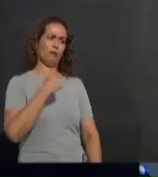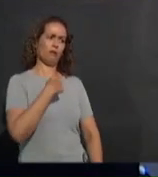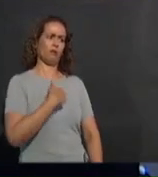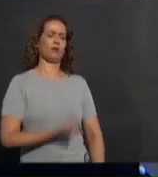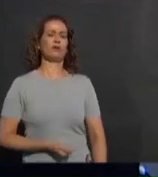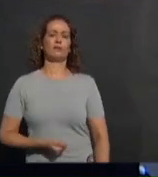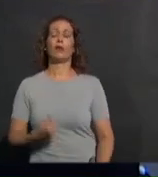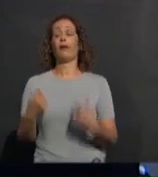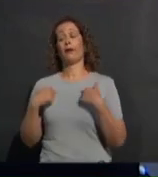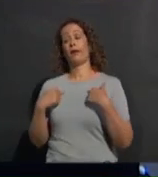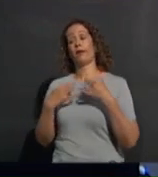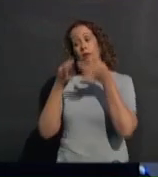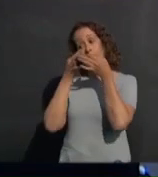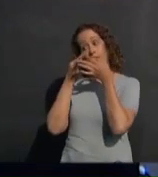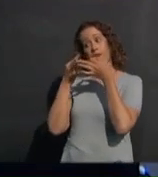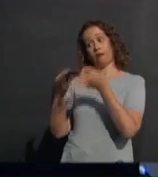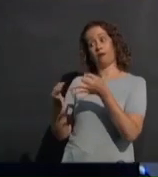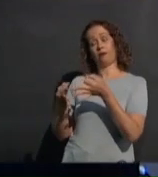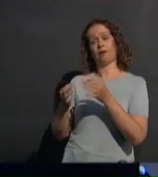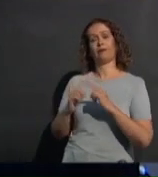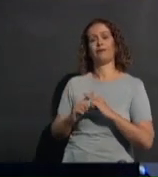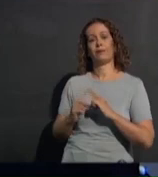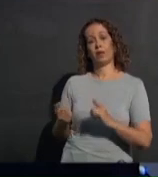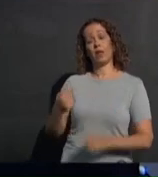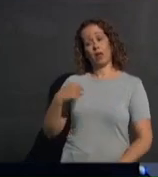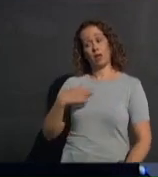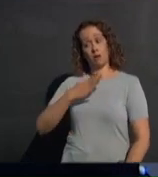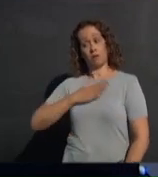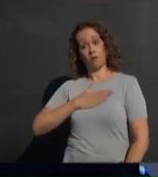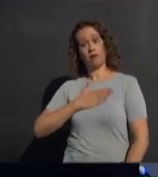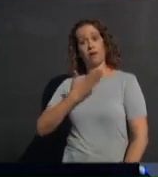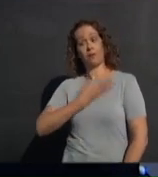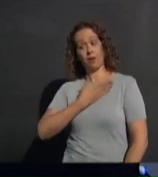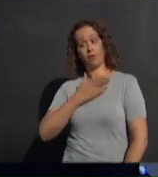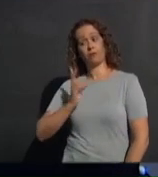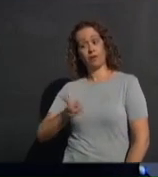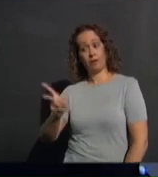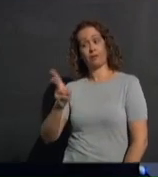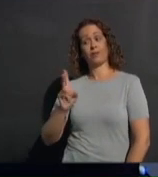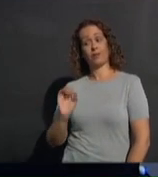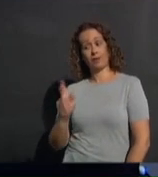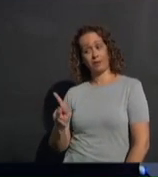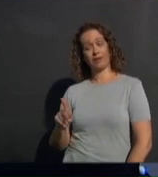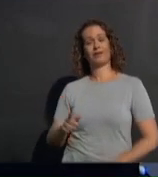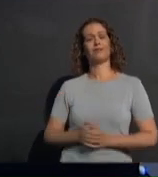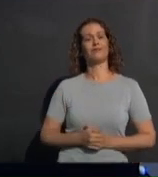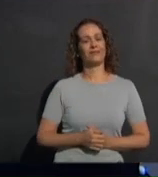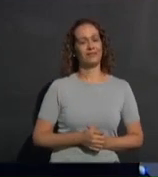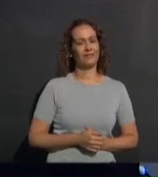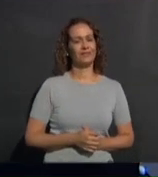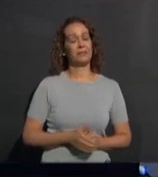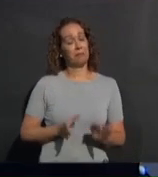estou vendo. Mas eu, amigos para sempre. Ok?